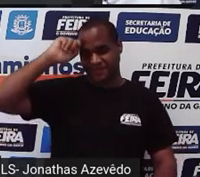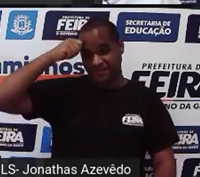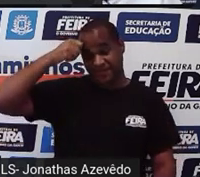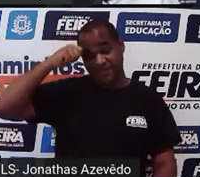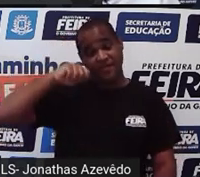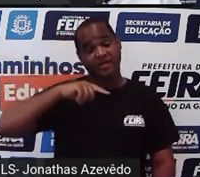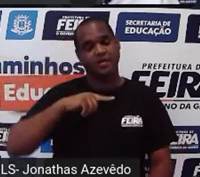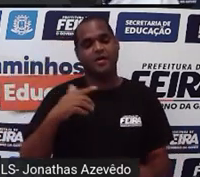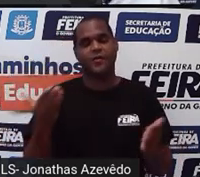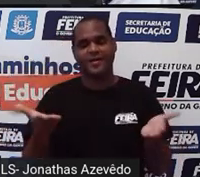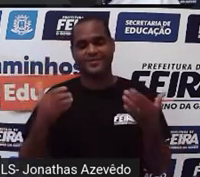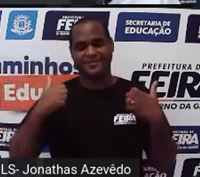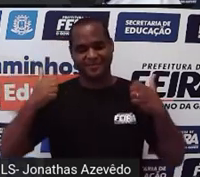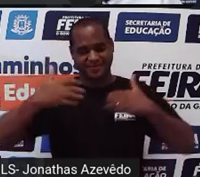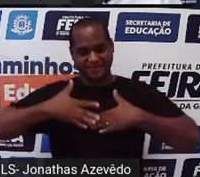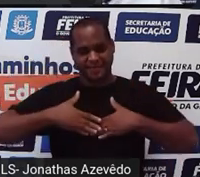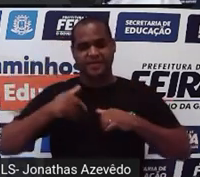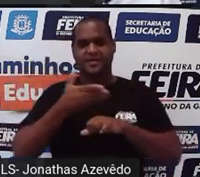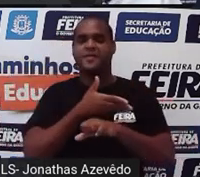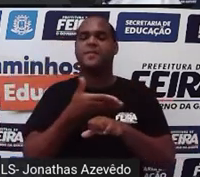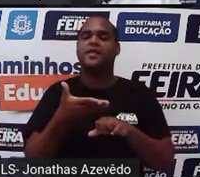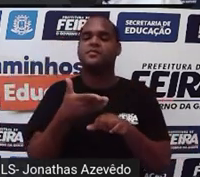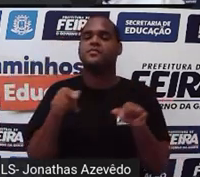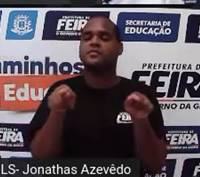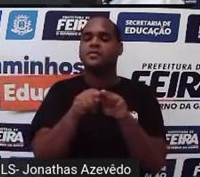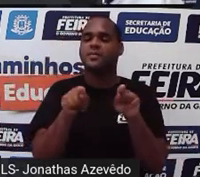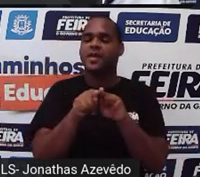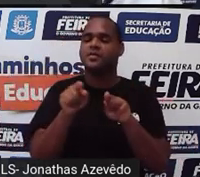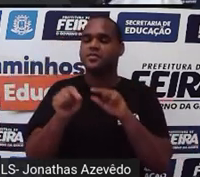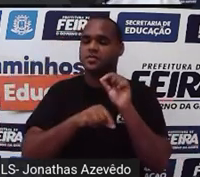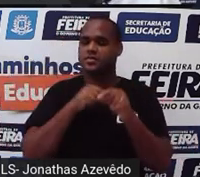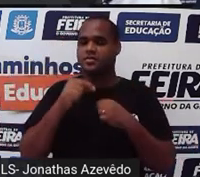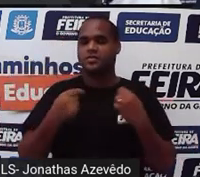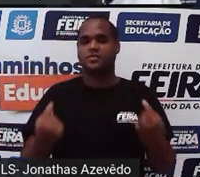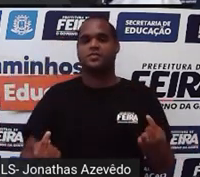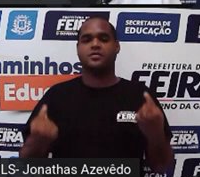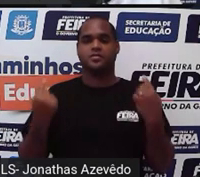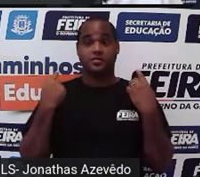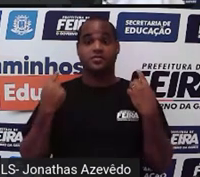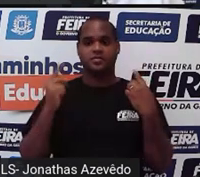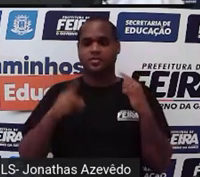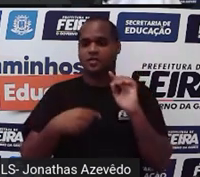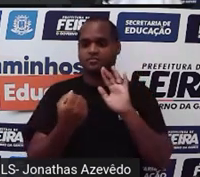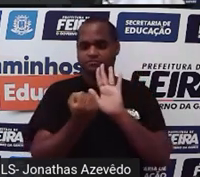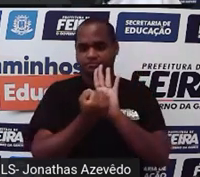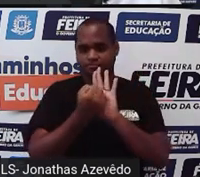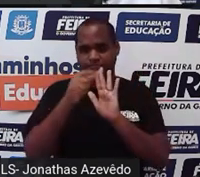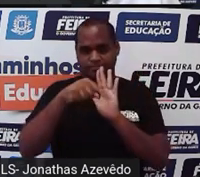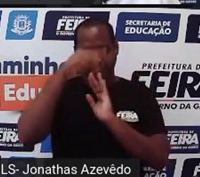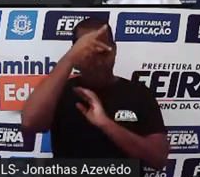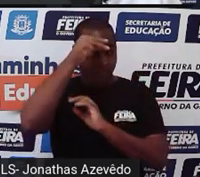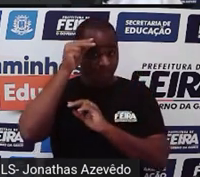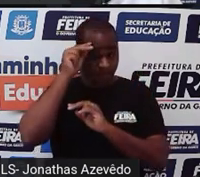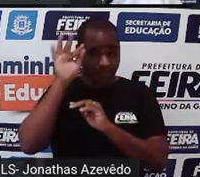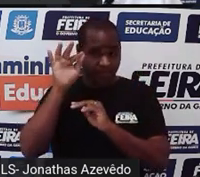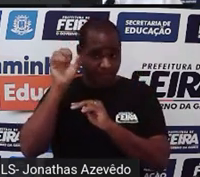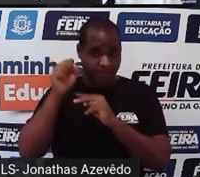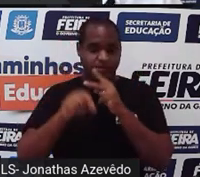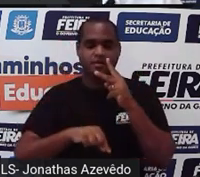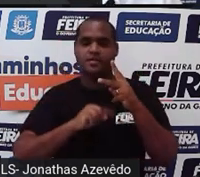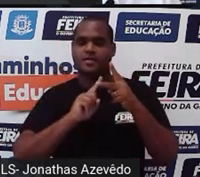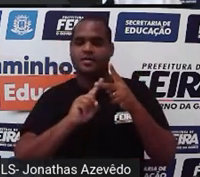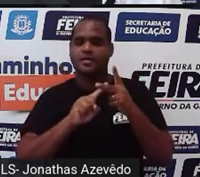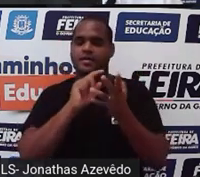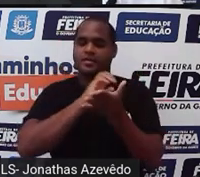por cima o jaleco branco e como sempre atrás de mim fica o cartaz da Secretaria Municipal de Educação